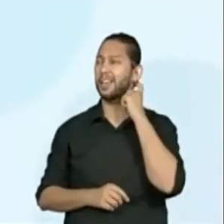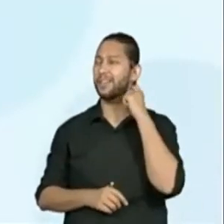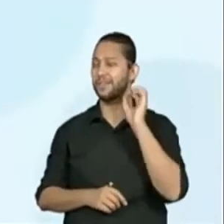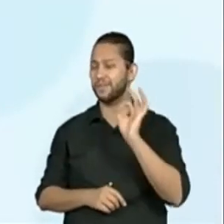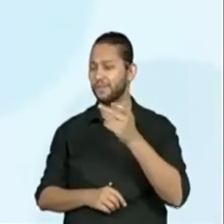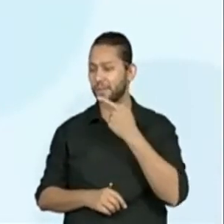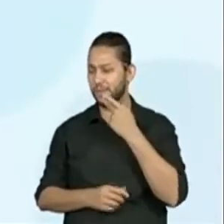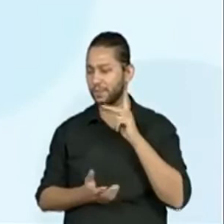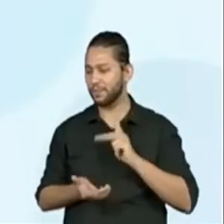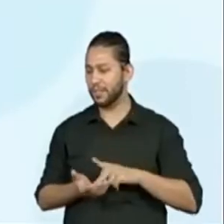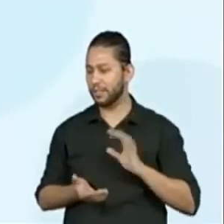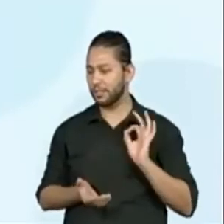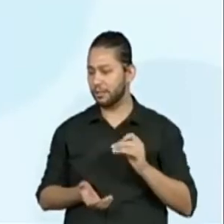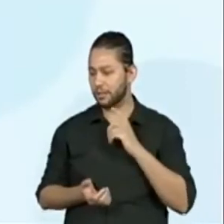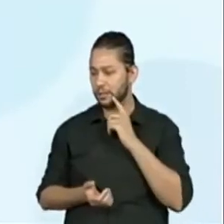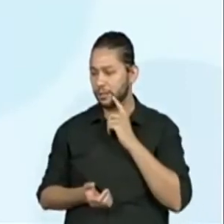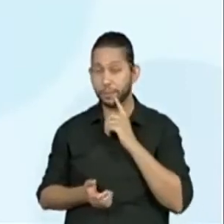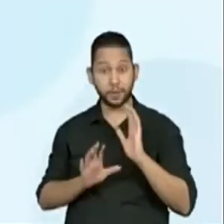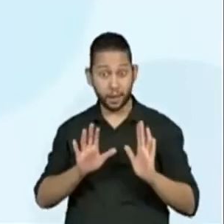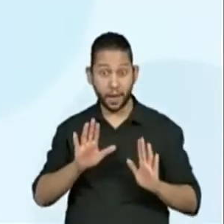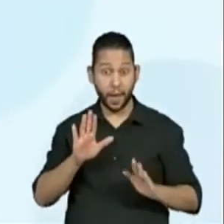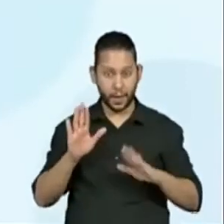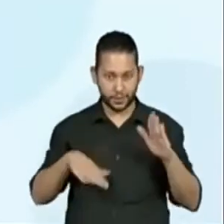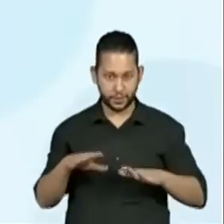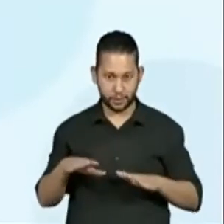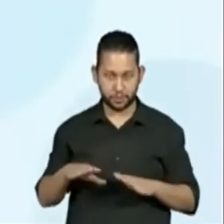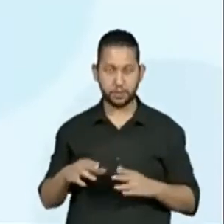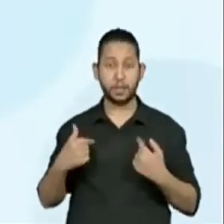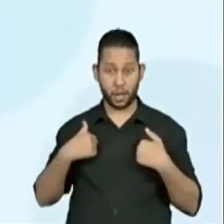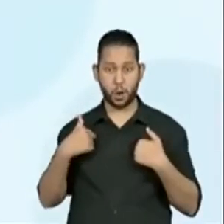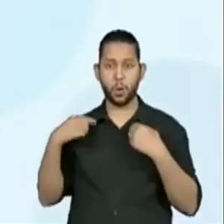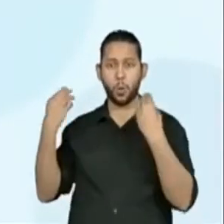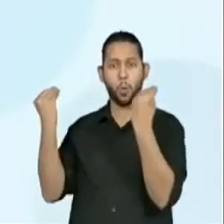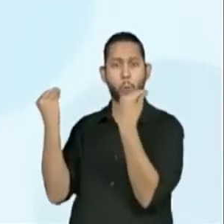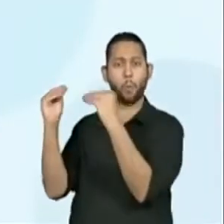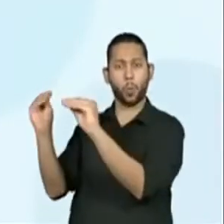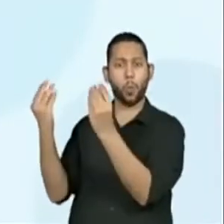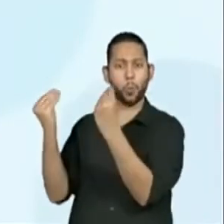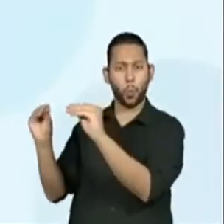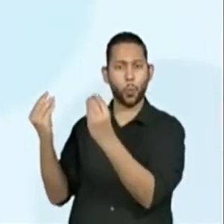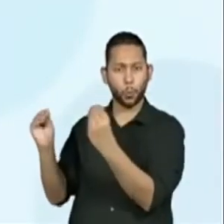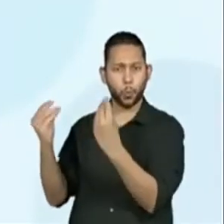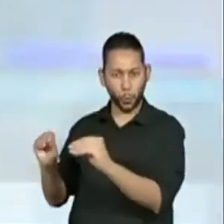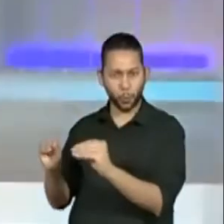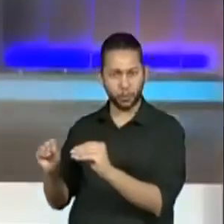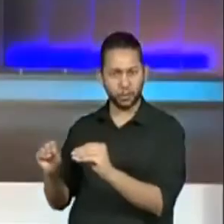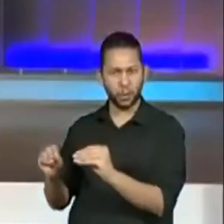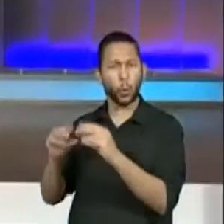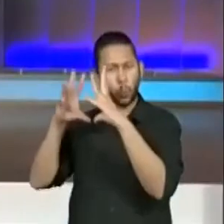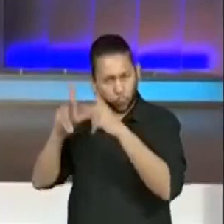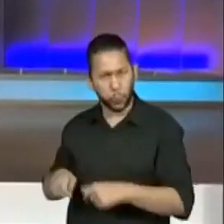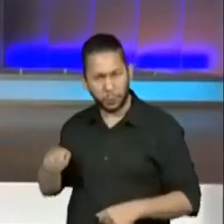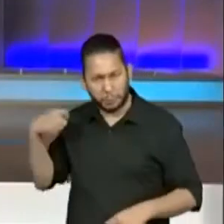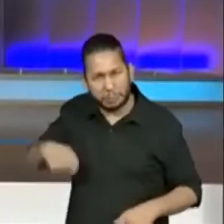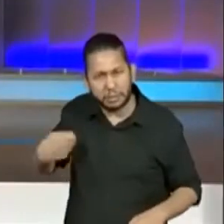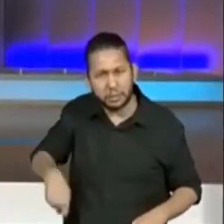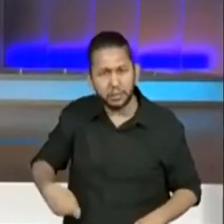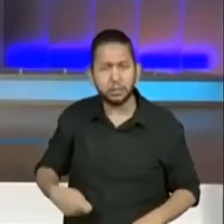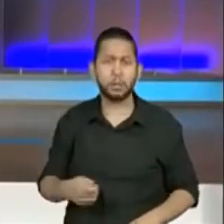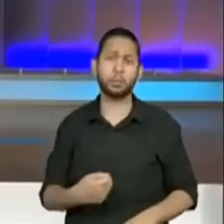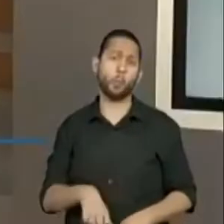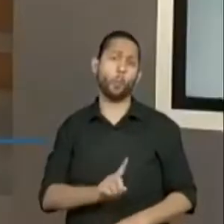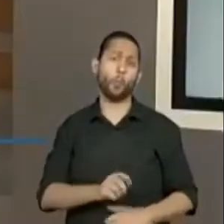prestar atenção também às vezes nem todos os os dados precisam ser utilizados não é porque aqui eu tenho